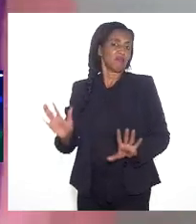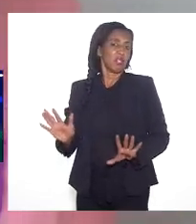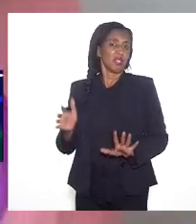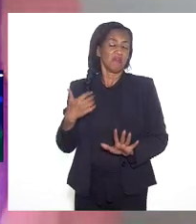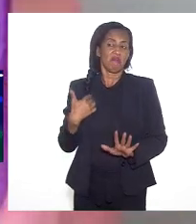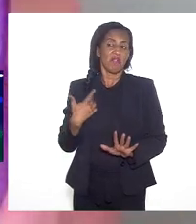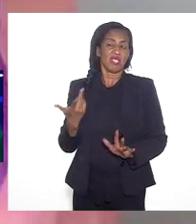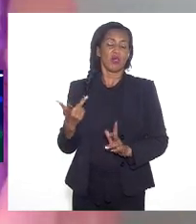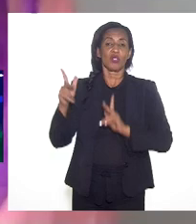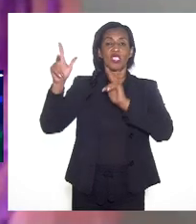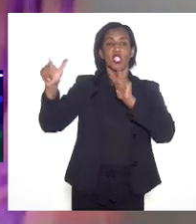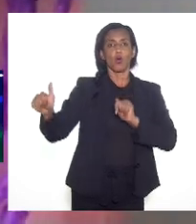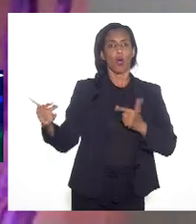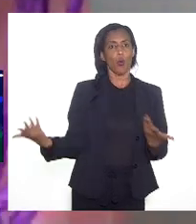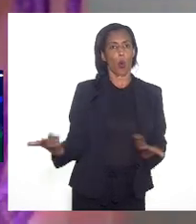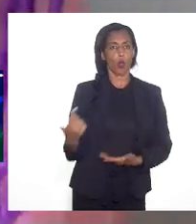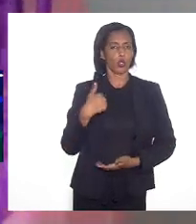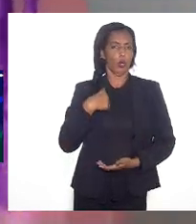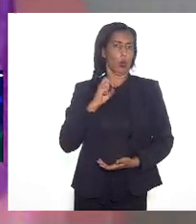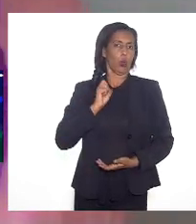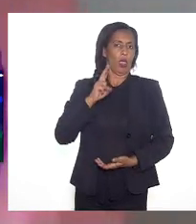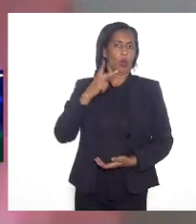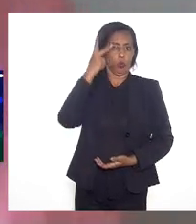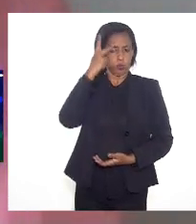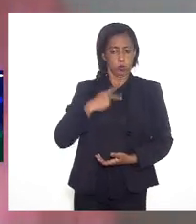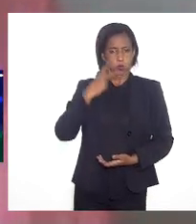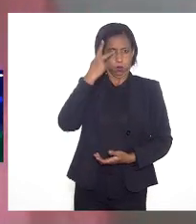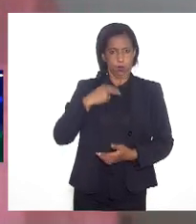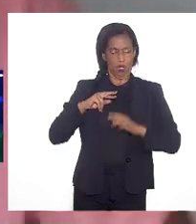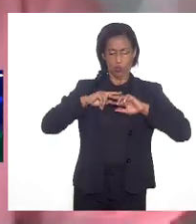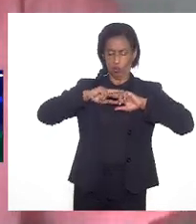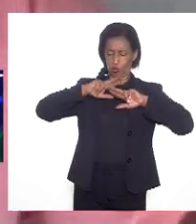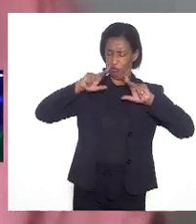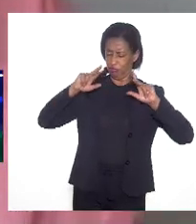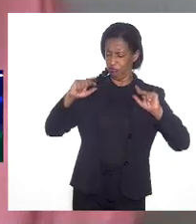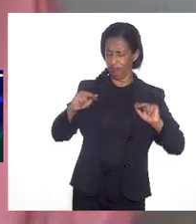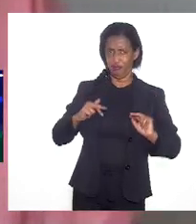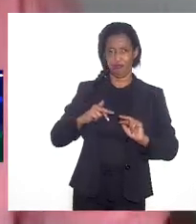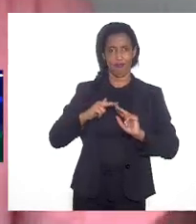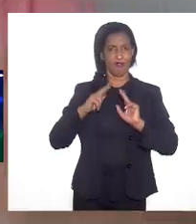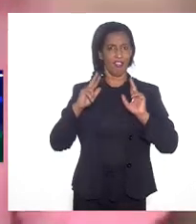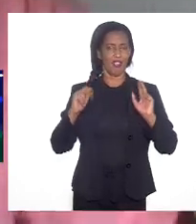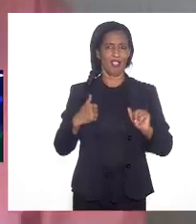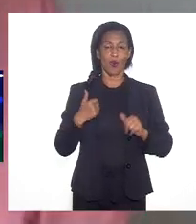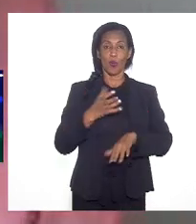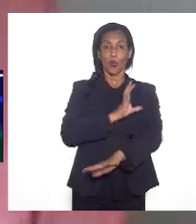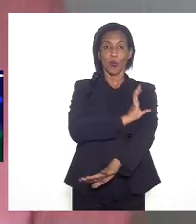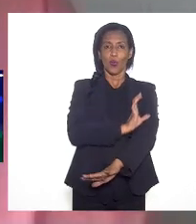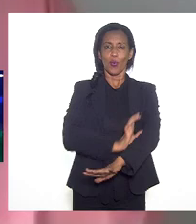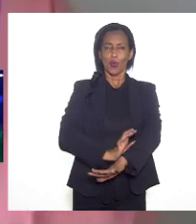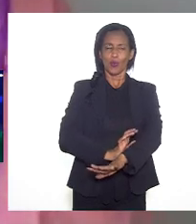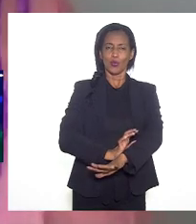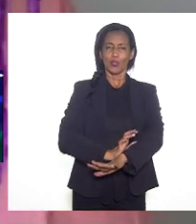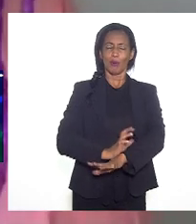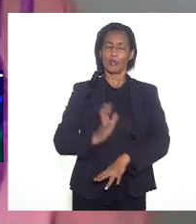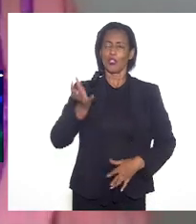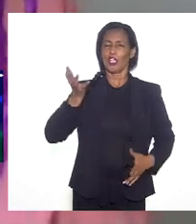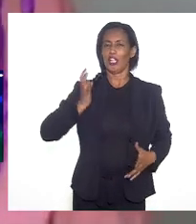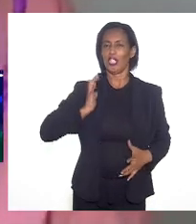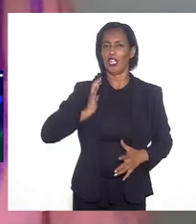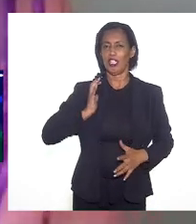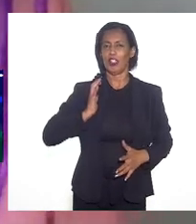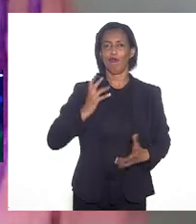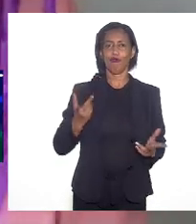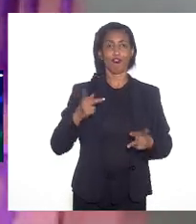eu não seria o que eu sou hoje, eu não seria eu. Então, somos diversos, somos culturalmente amplos, ricos, e